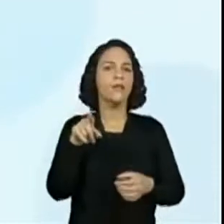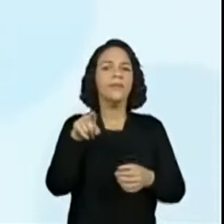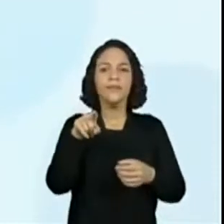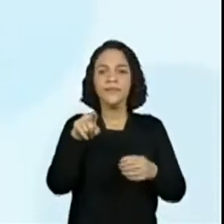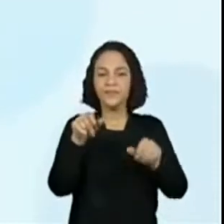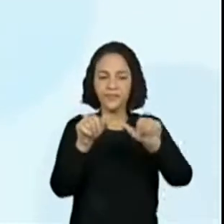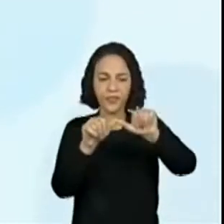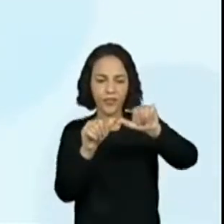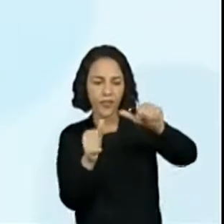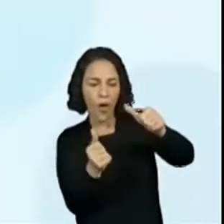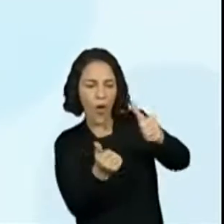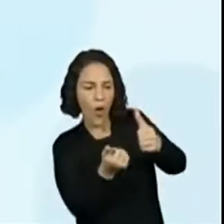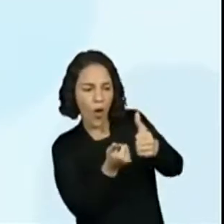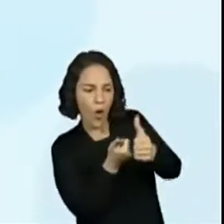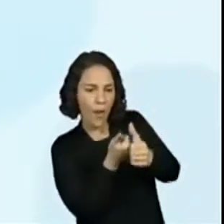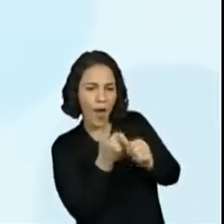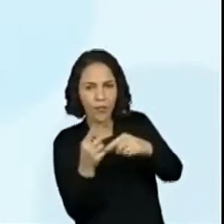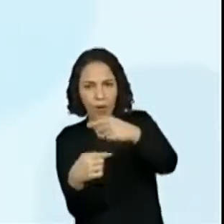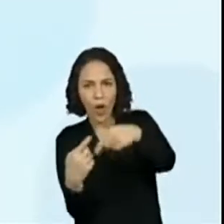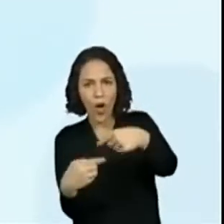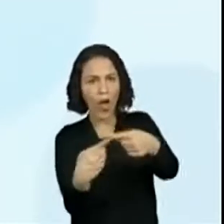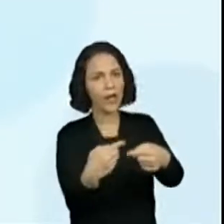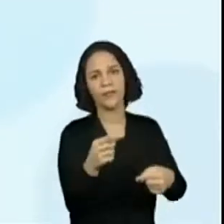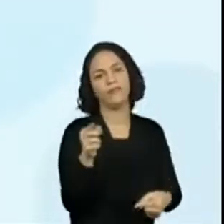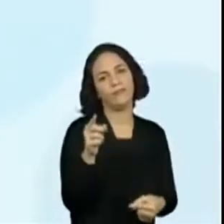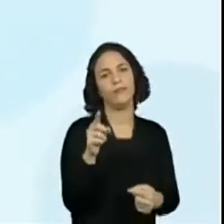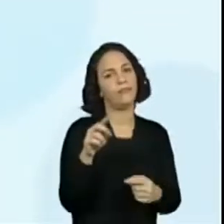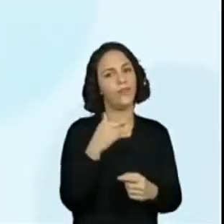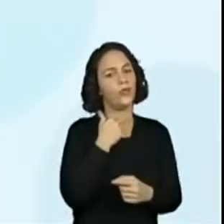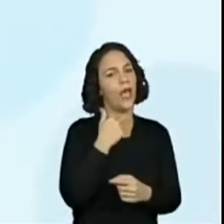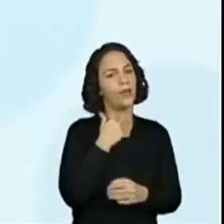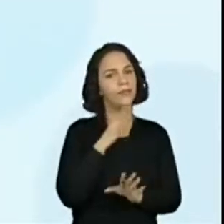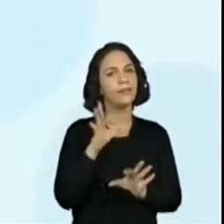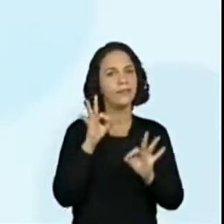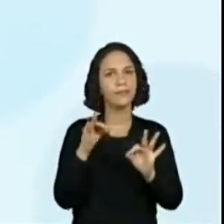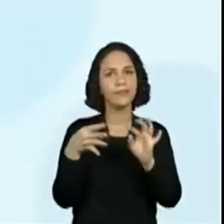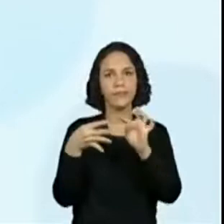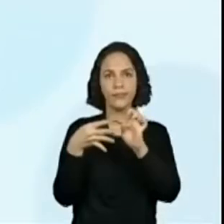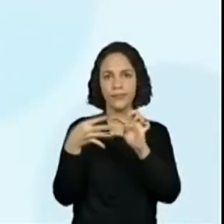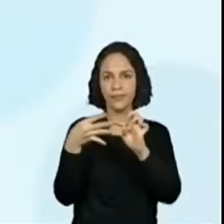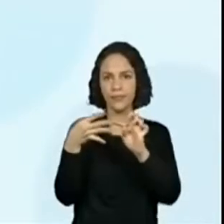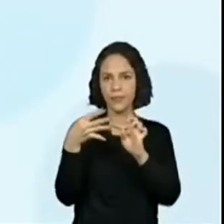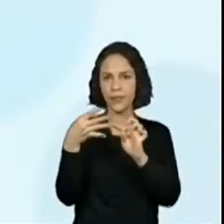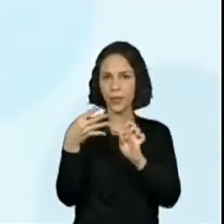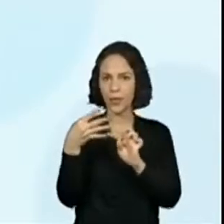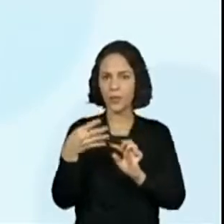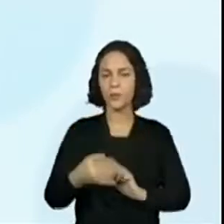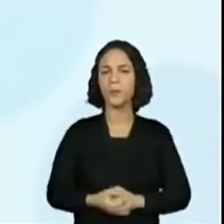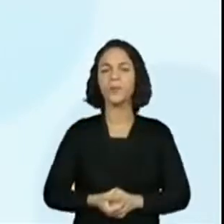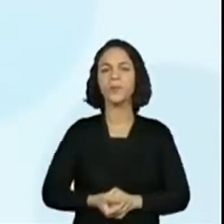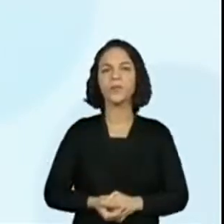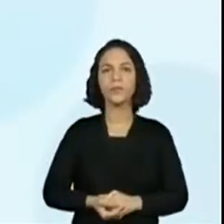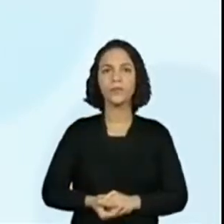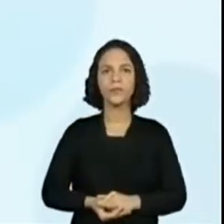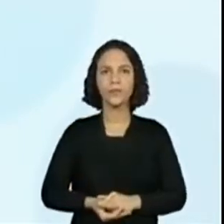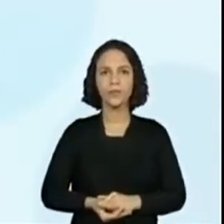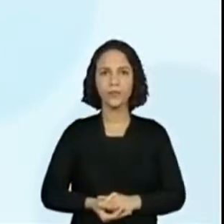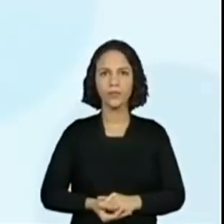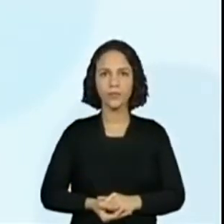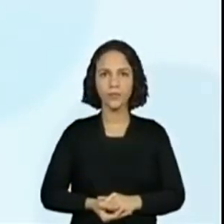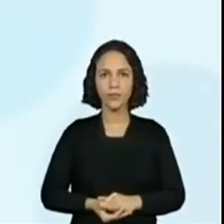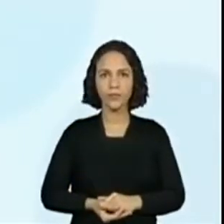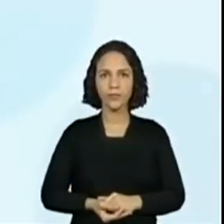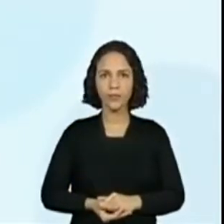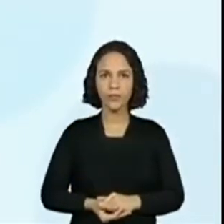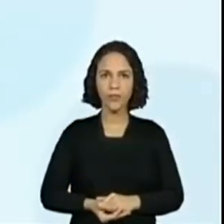mesmo. Caixa de... gelatina. São quatro, né? Isso.